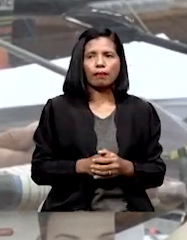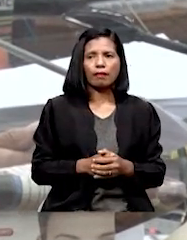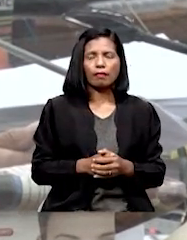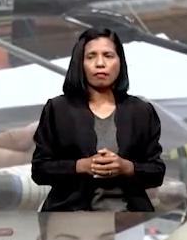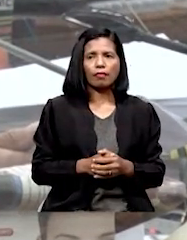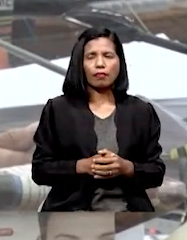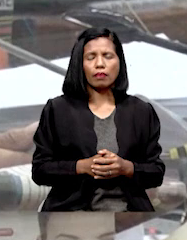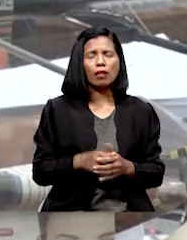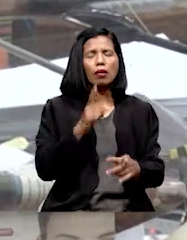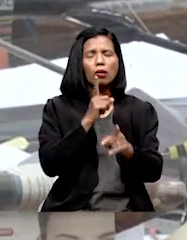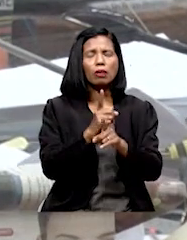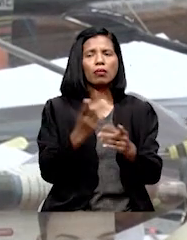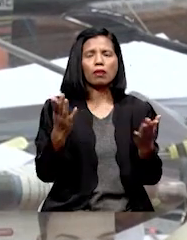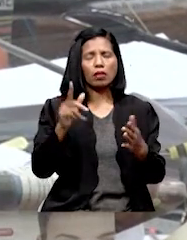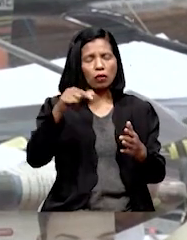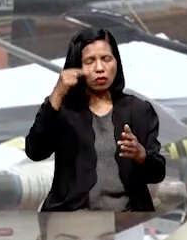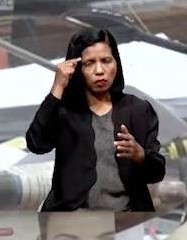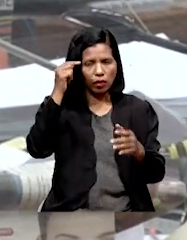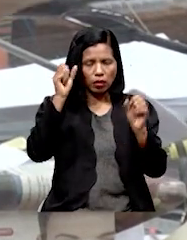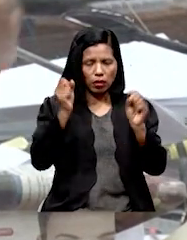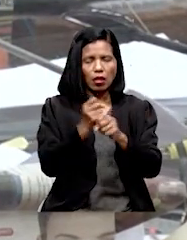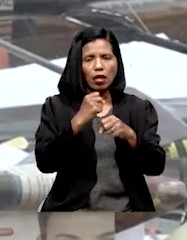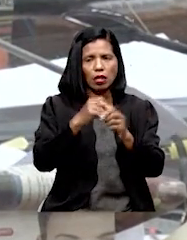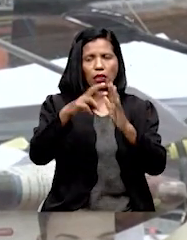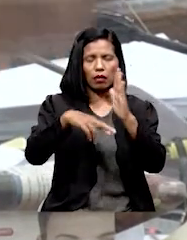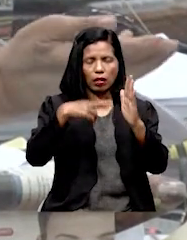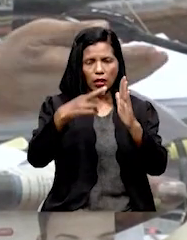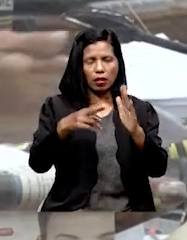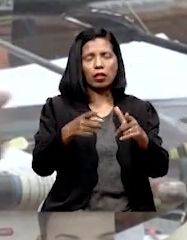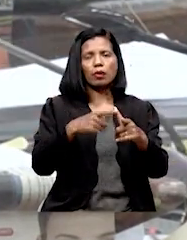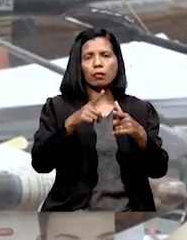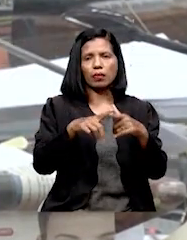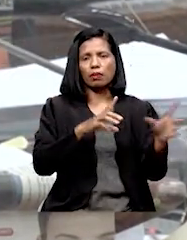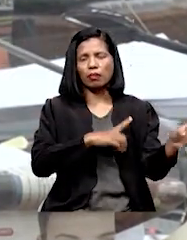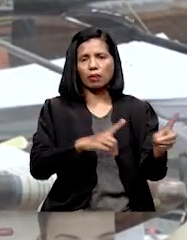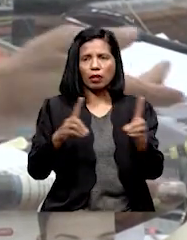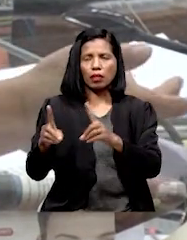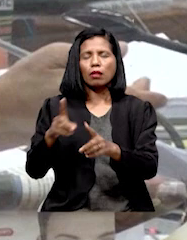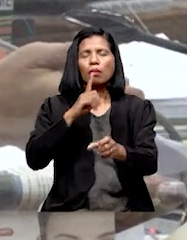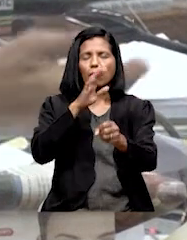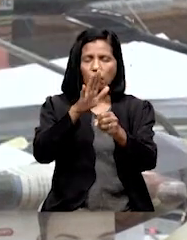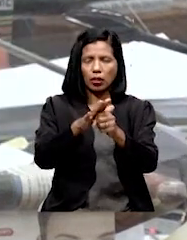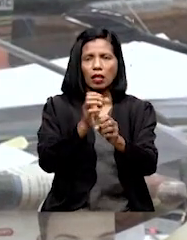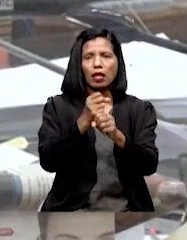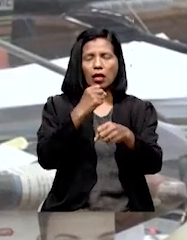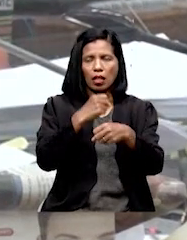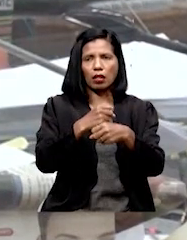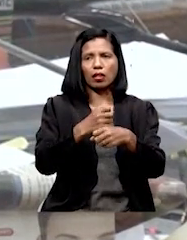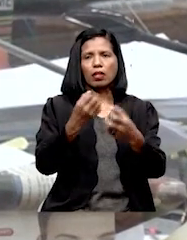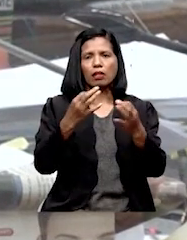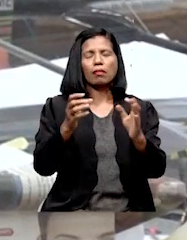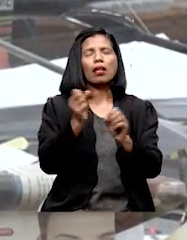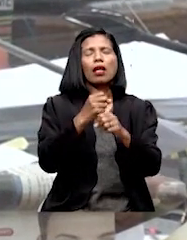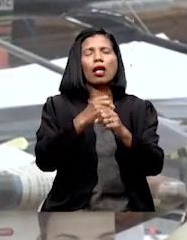loh. Governo tem que halo look regras mo implementa la os ba compromete tia lançamento hala tia mo foi hala decreto